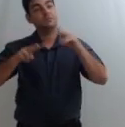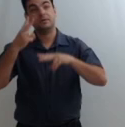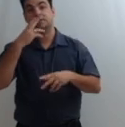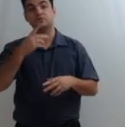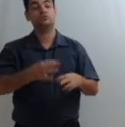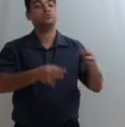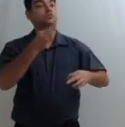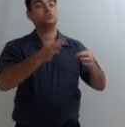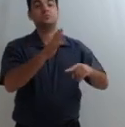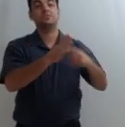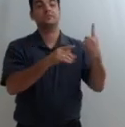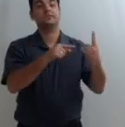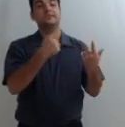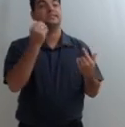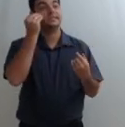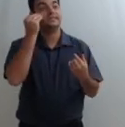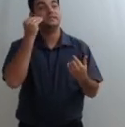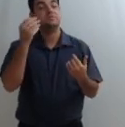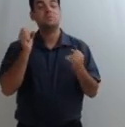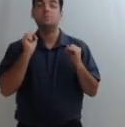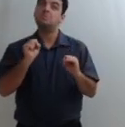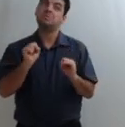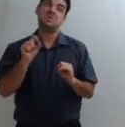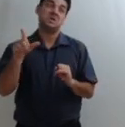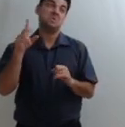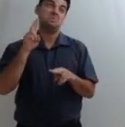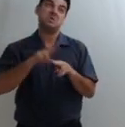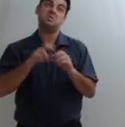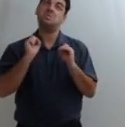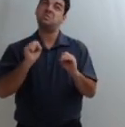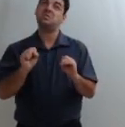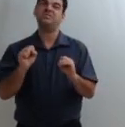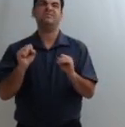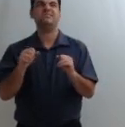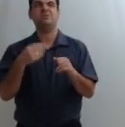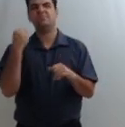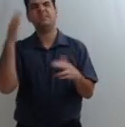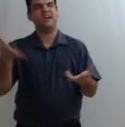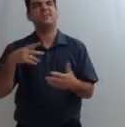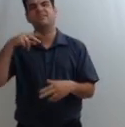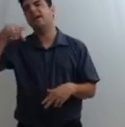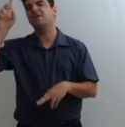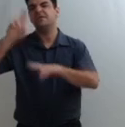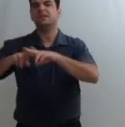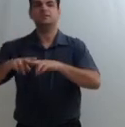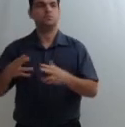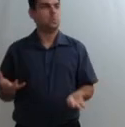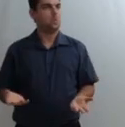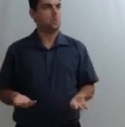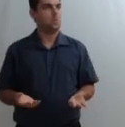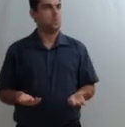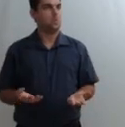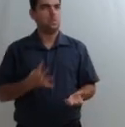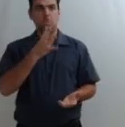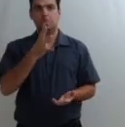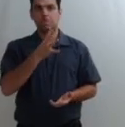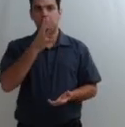Está antecipando um eventual cumprimento de pena. Porque esse descaso, às vezes, com a